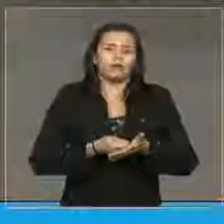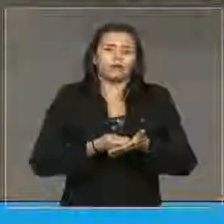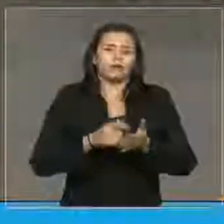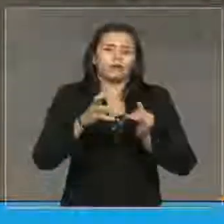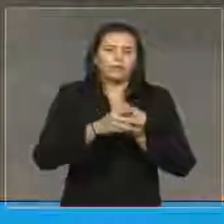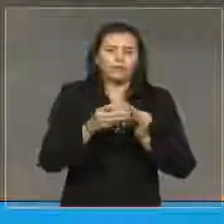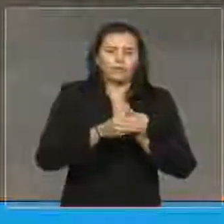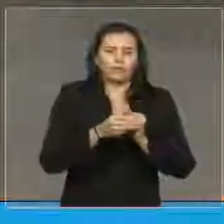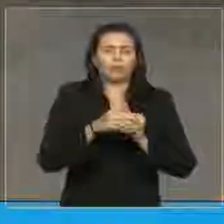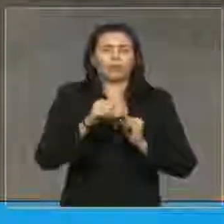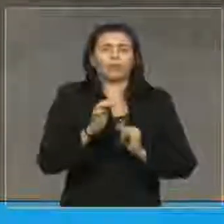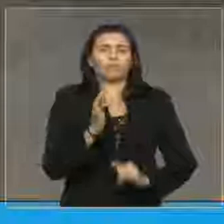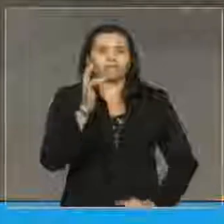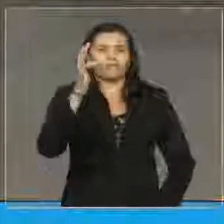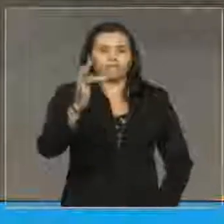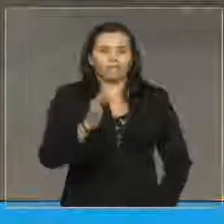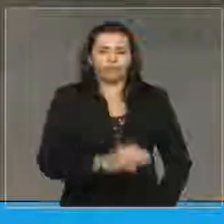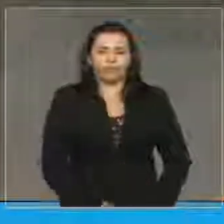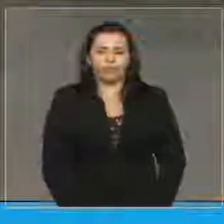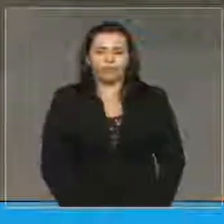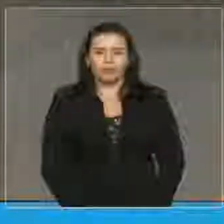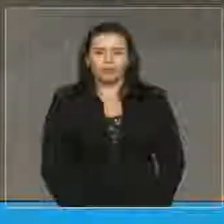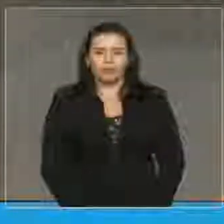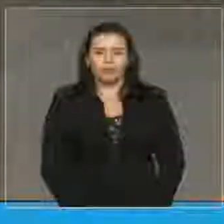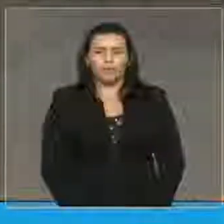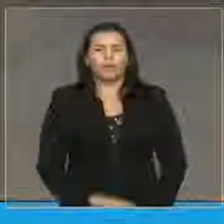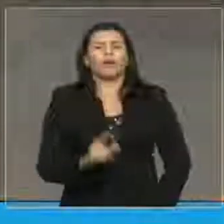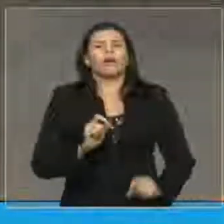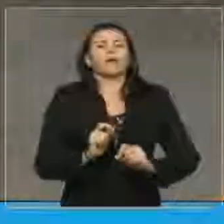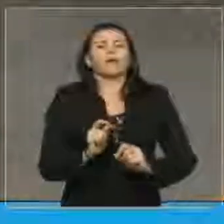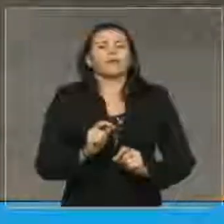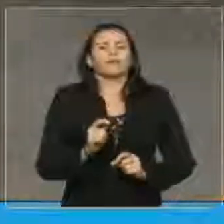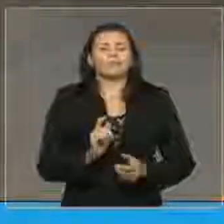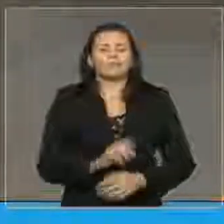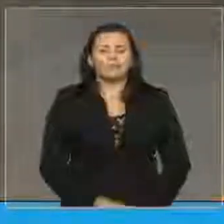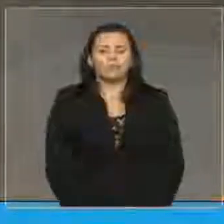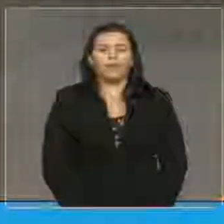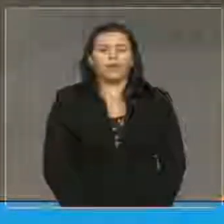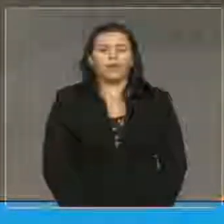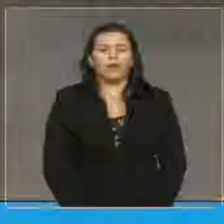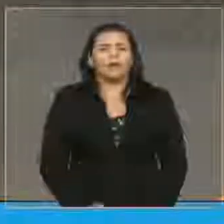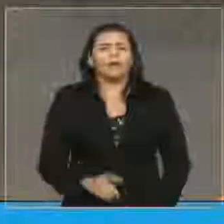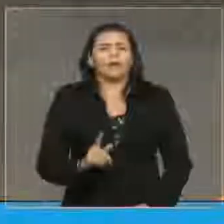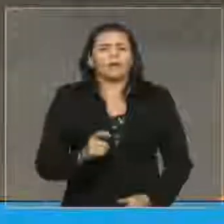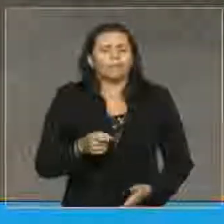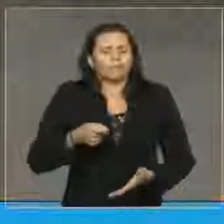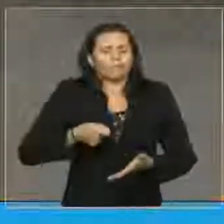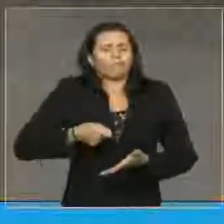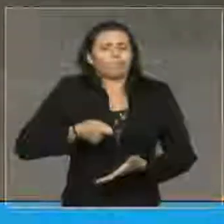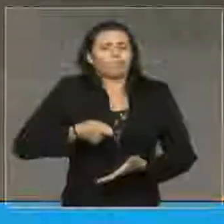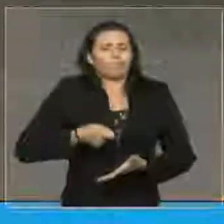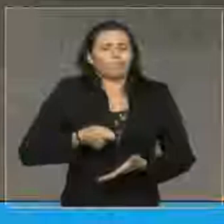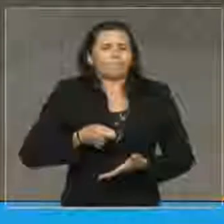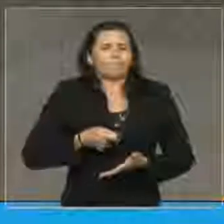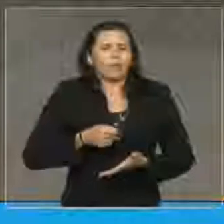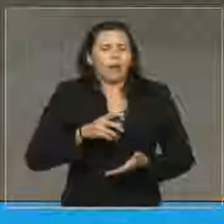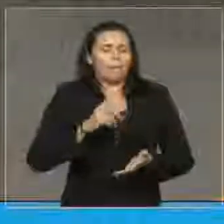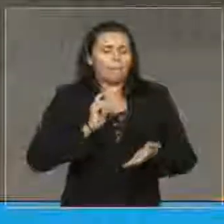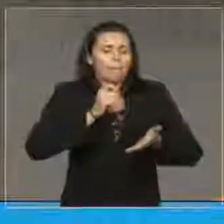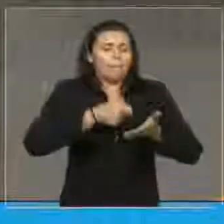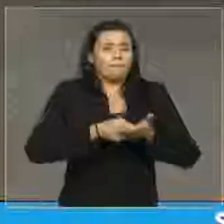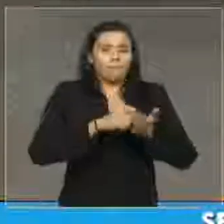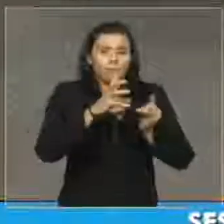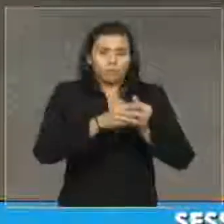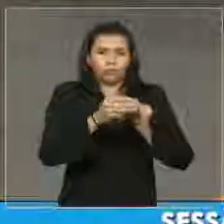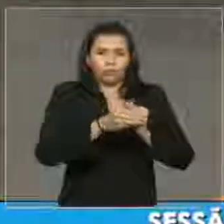cobrar tributos de servos e passamos a cobrar tributos de cidadãos. Essa é a grande mudança, que ainda não